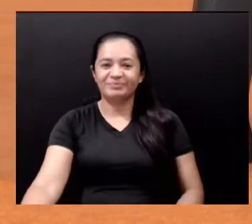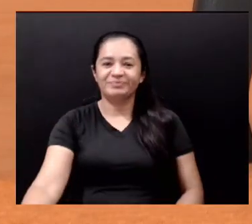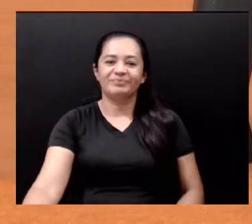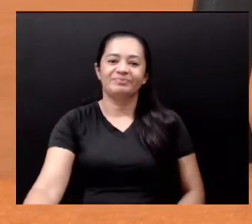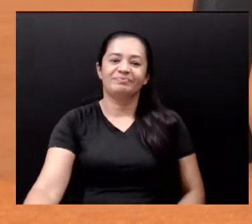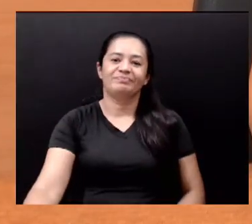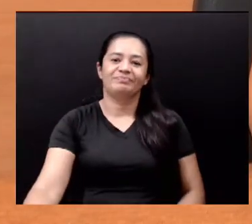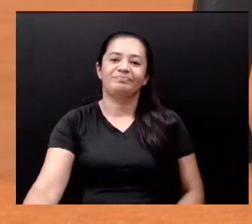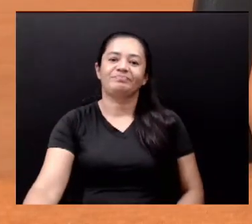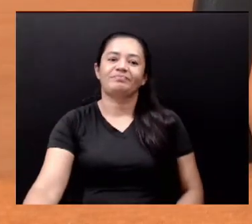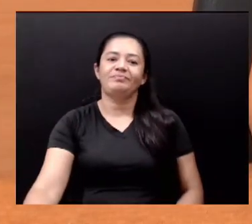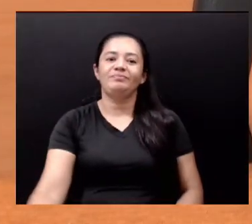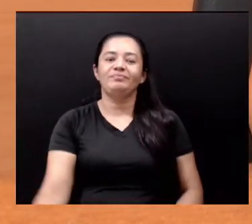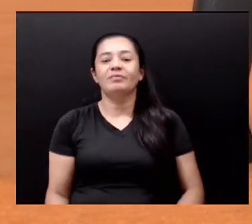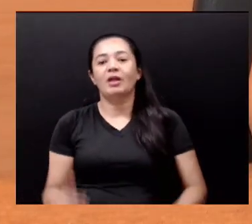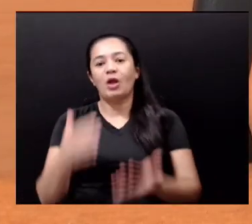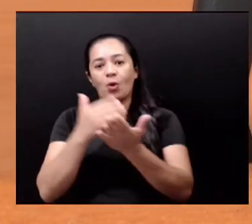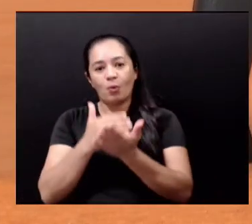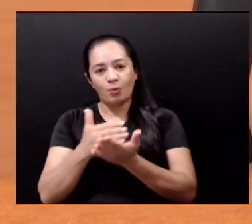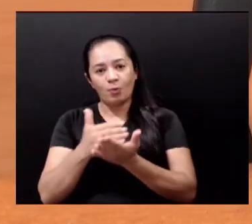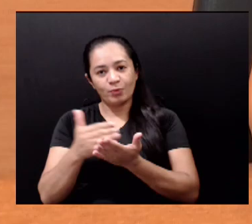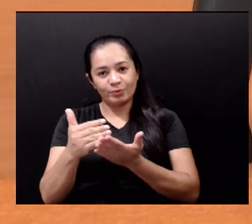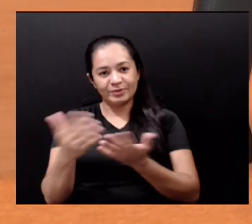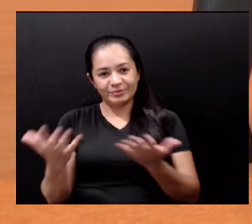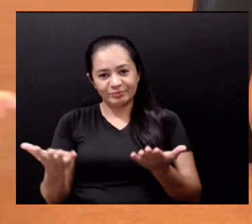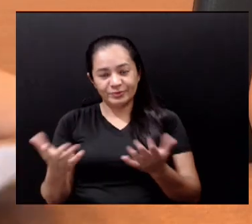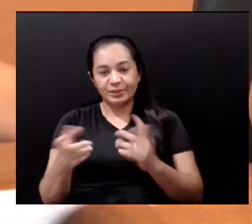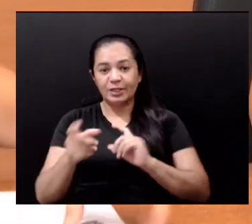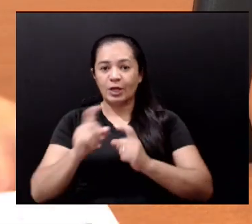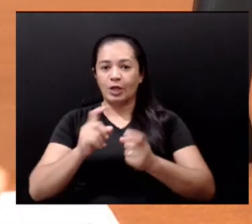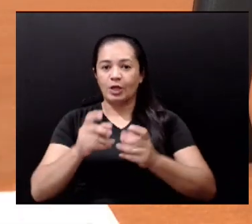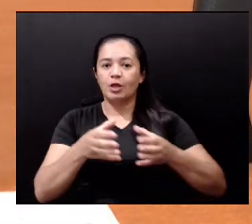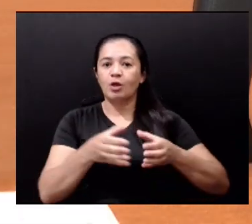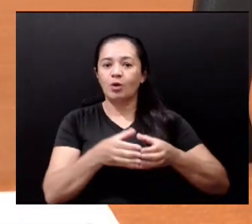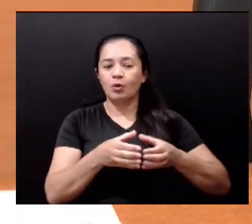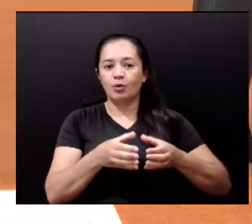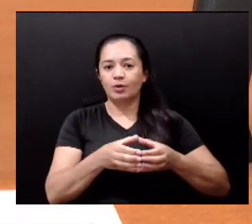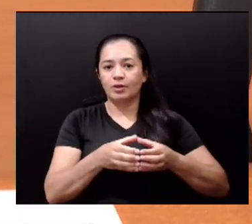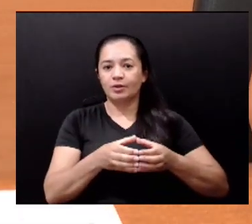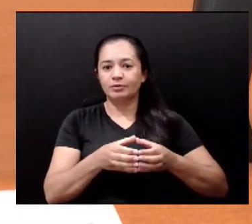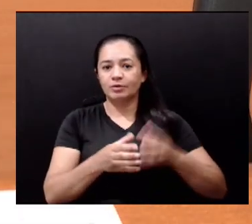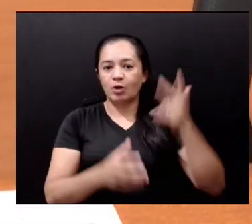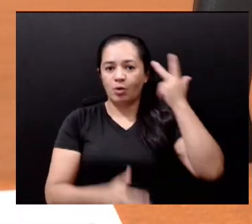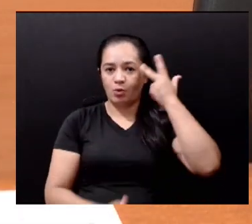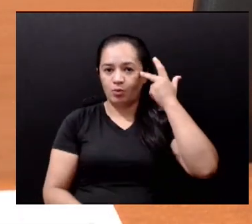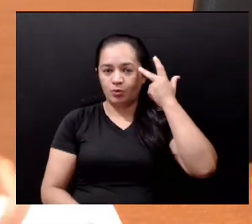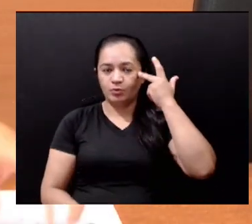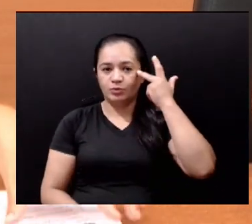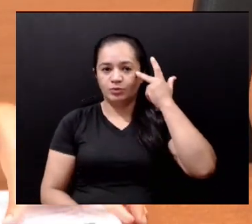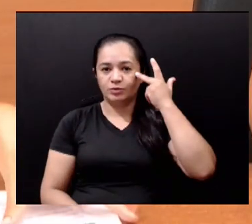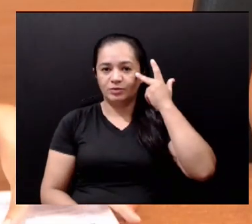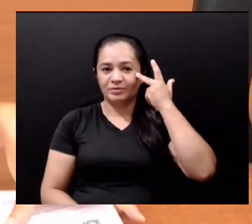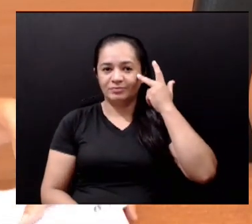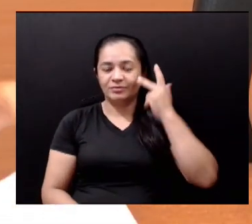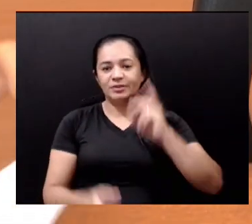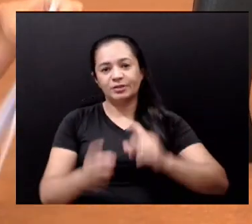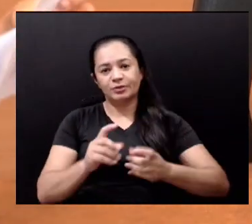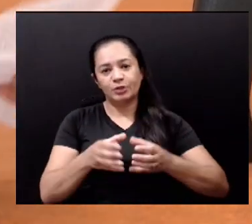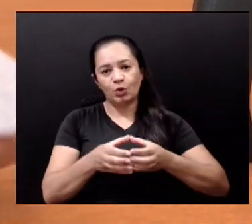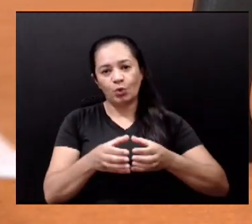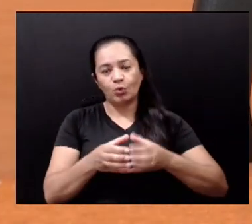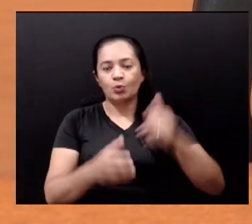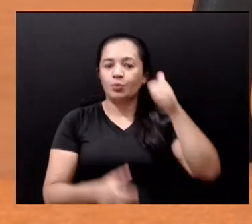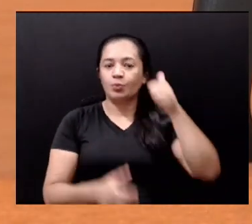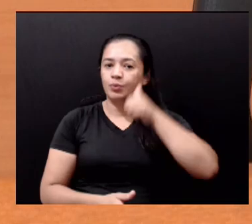Dando início, então, à reunião da comissão ordinária, a reunião ordinária da Comissão da Mulher, a